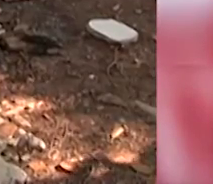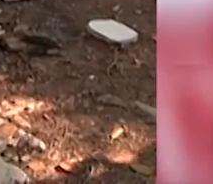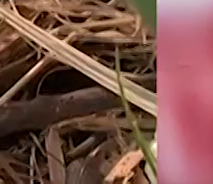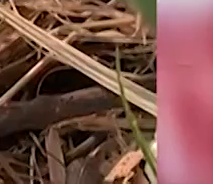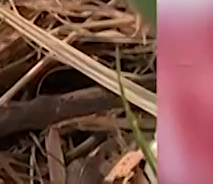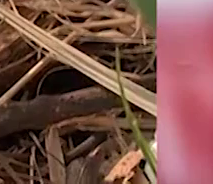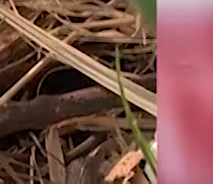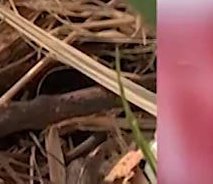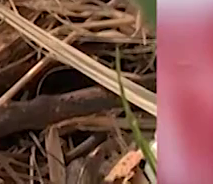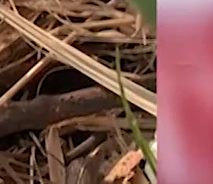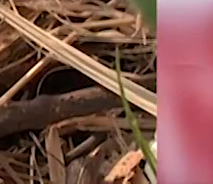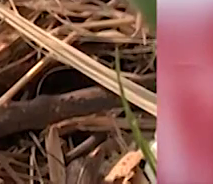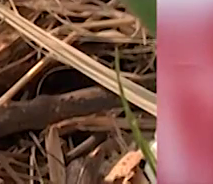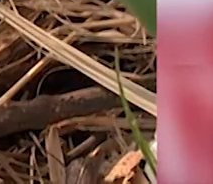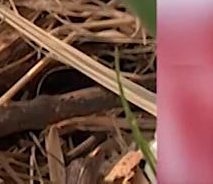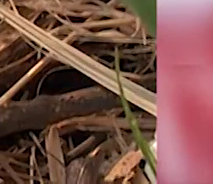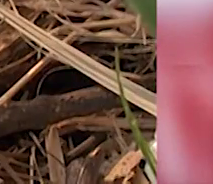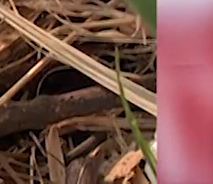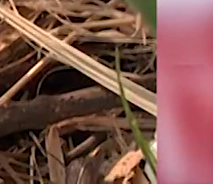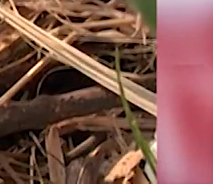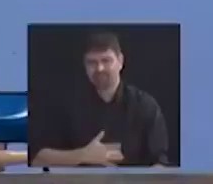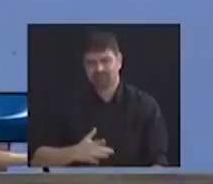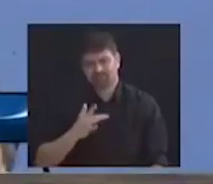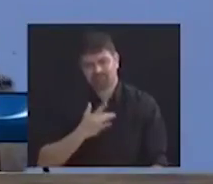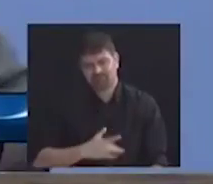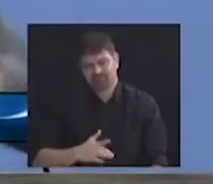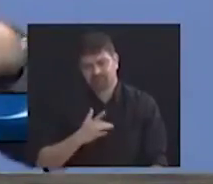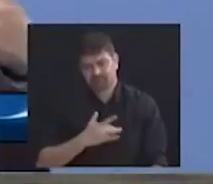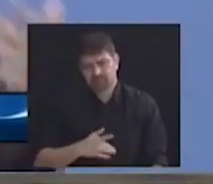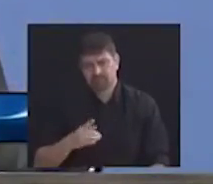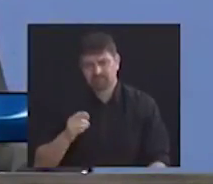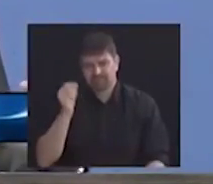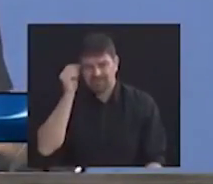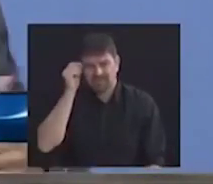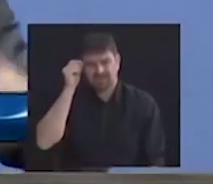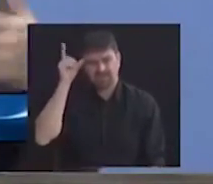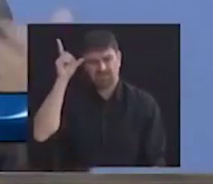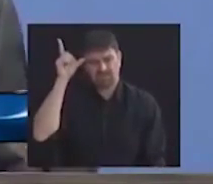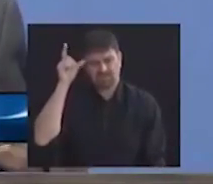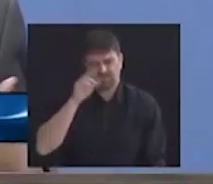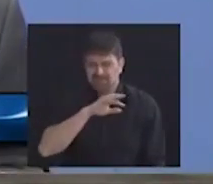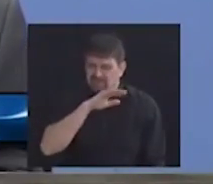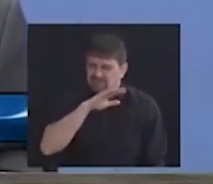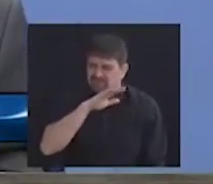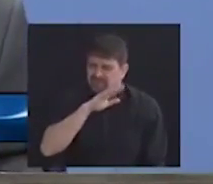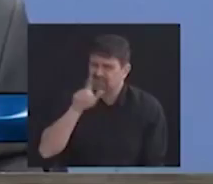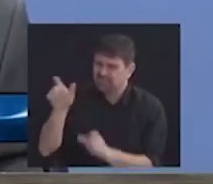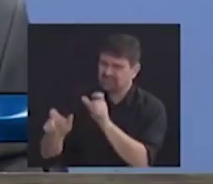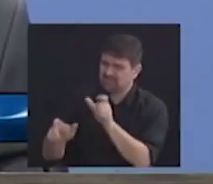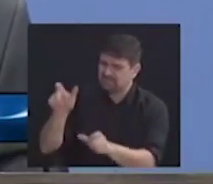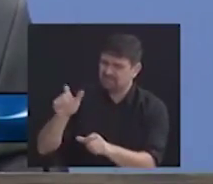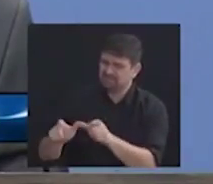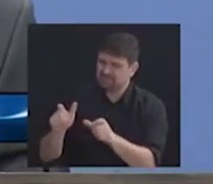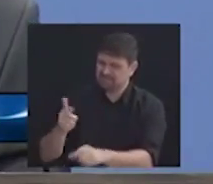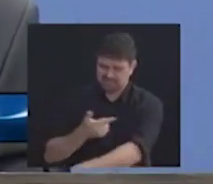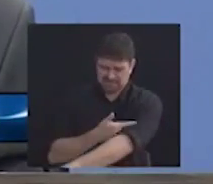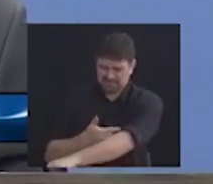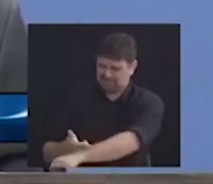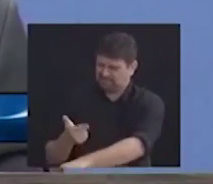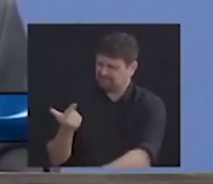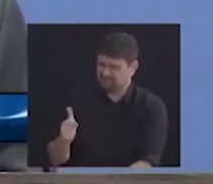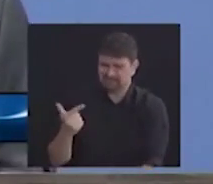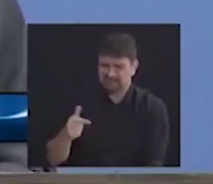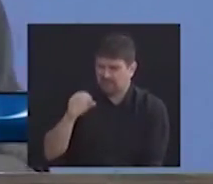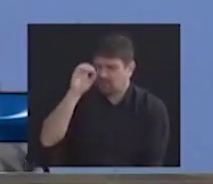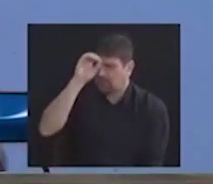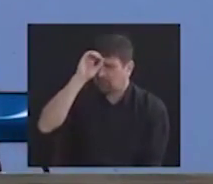cultura depredatória que não é feita pelos moradores. Uma cultura horrível de algumas pessoas que não